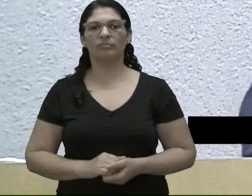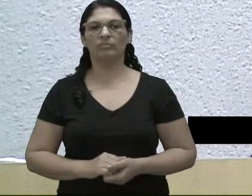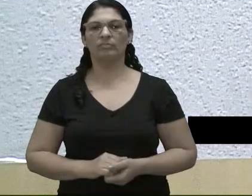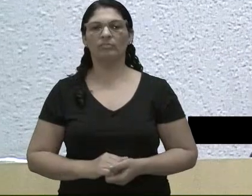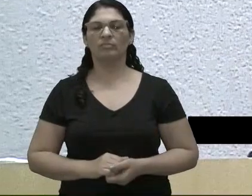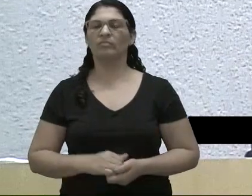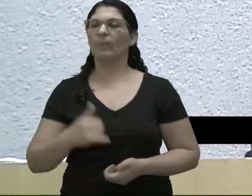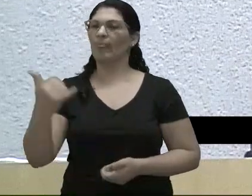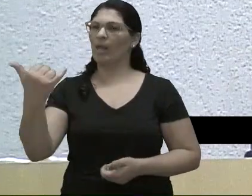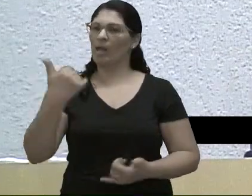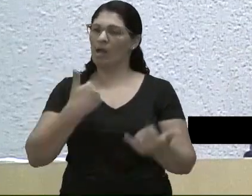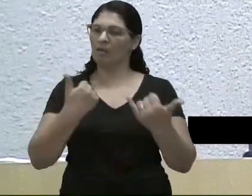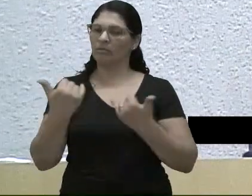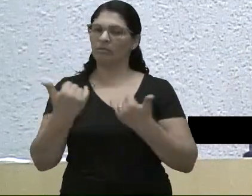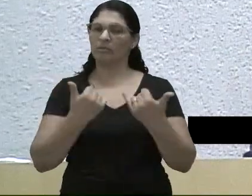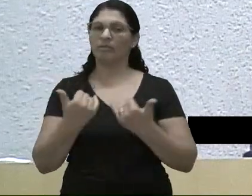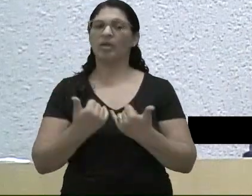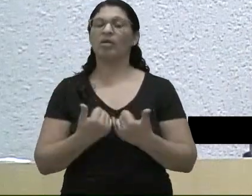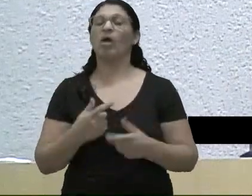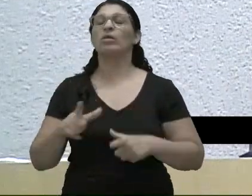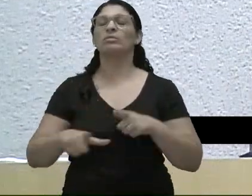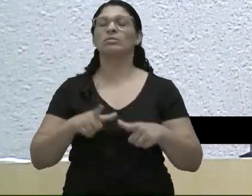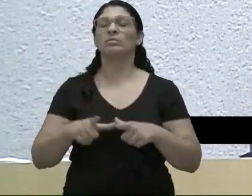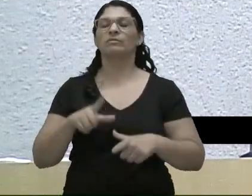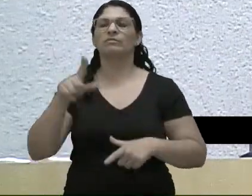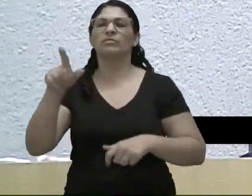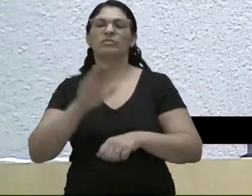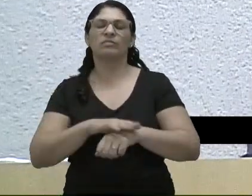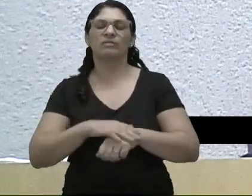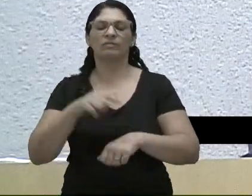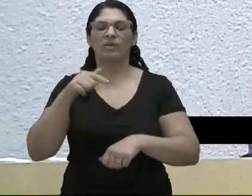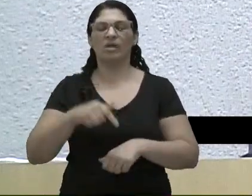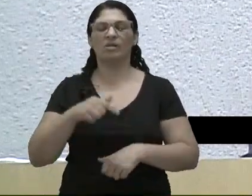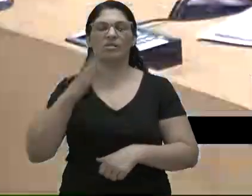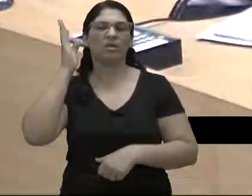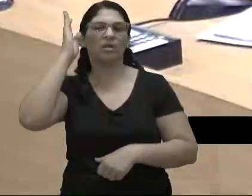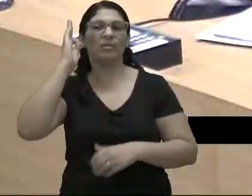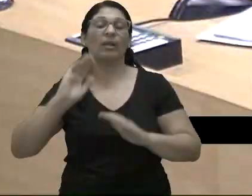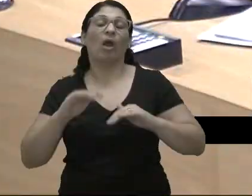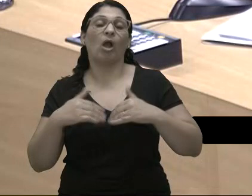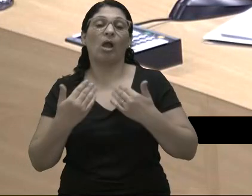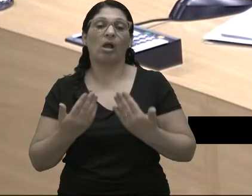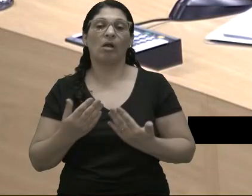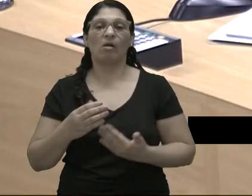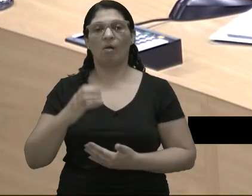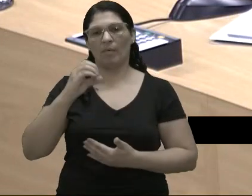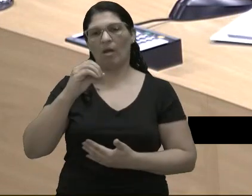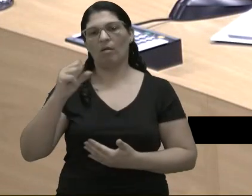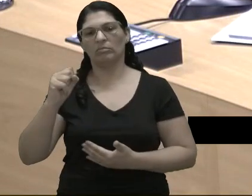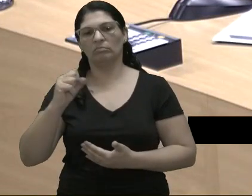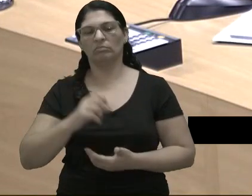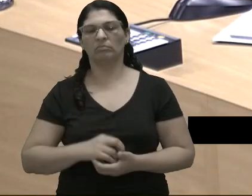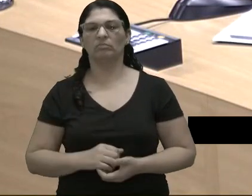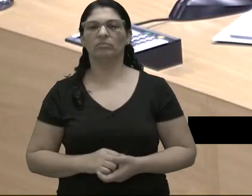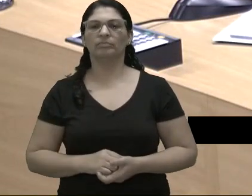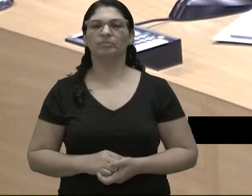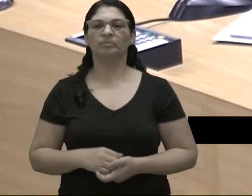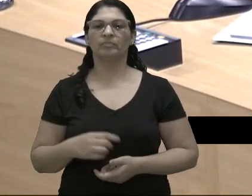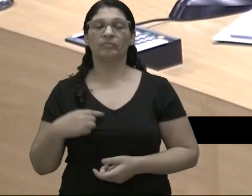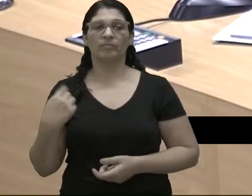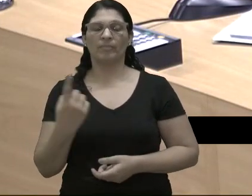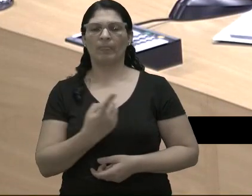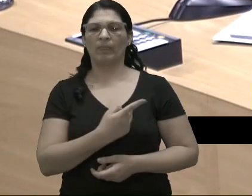Diz pra gente, o senhor presta que tipo de serviço aqui nas unidades de Taubaté, para as UES? Nós prestamos